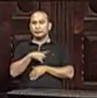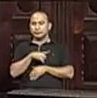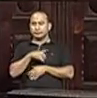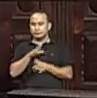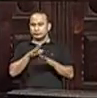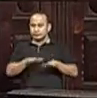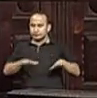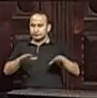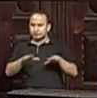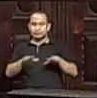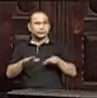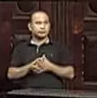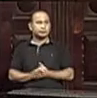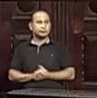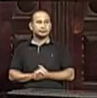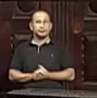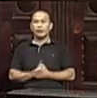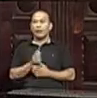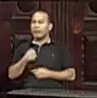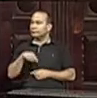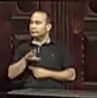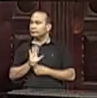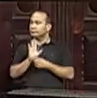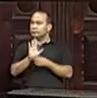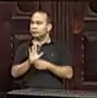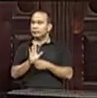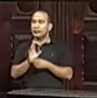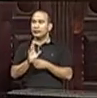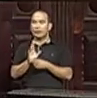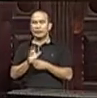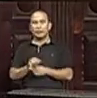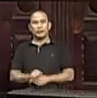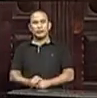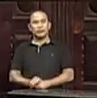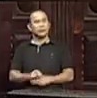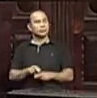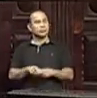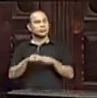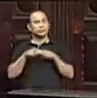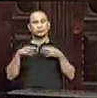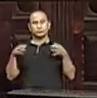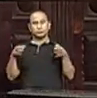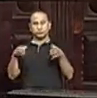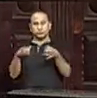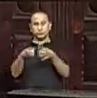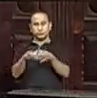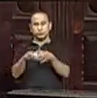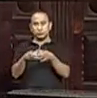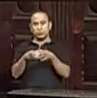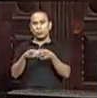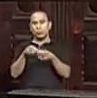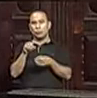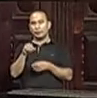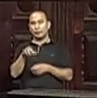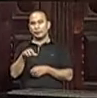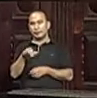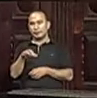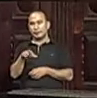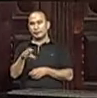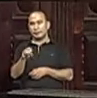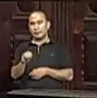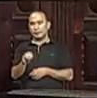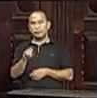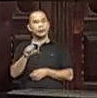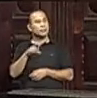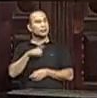contempla benesses, favores para o setor hoteleiro e para os